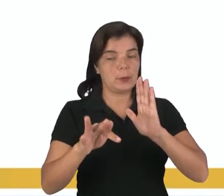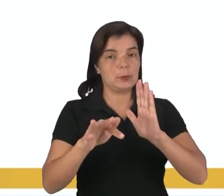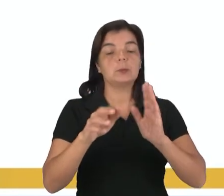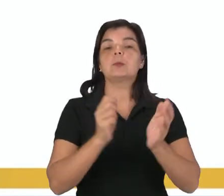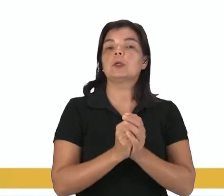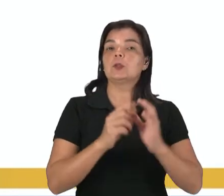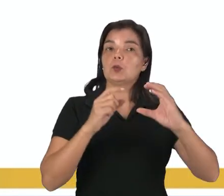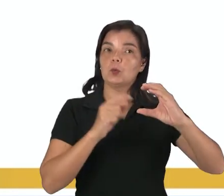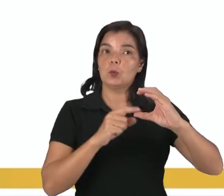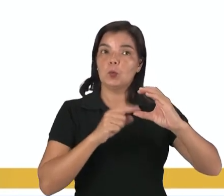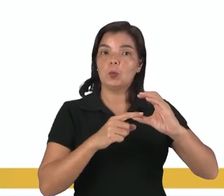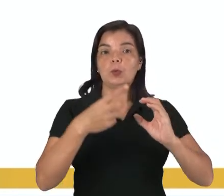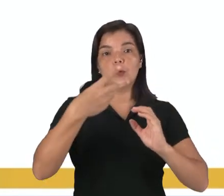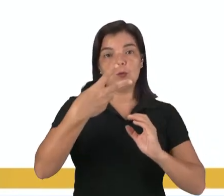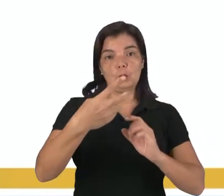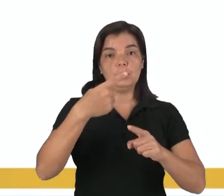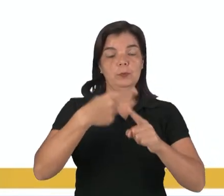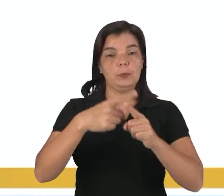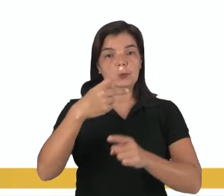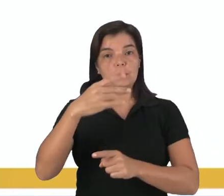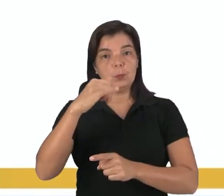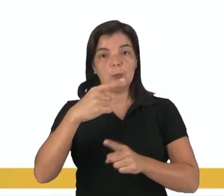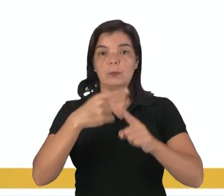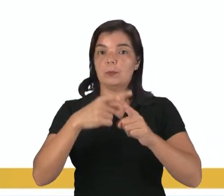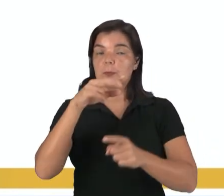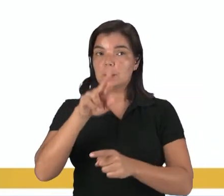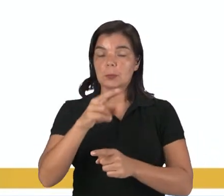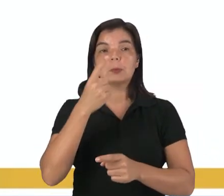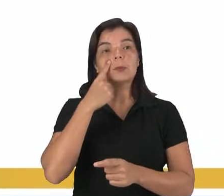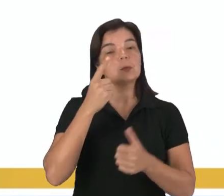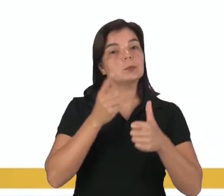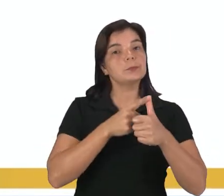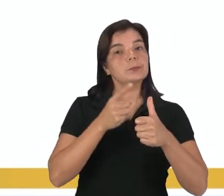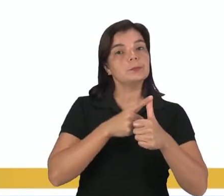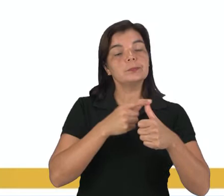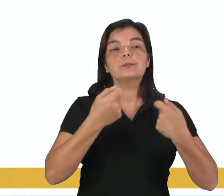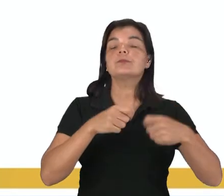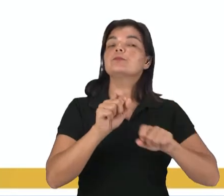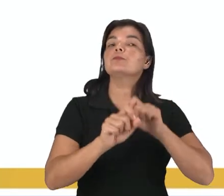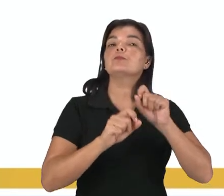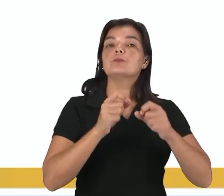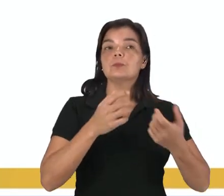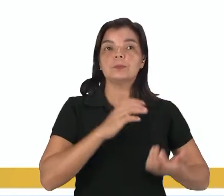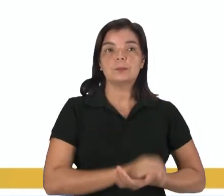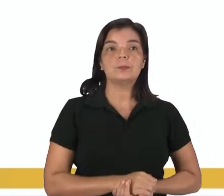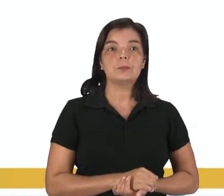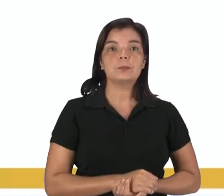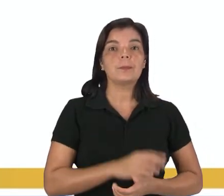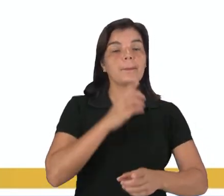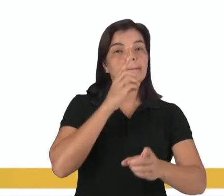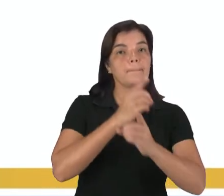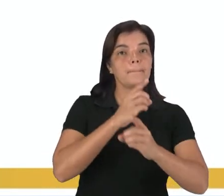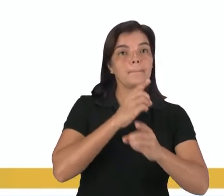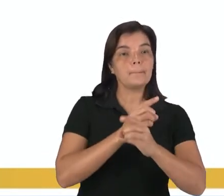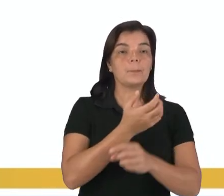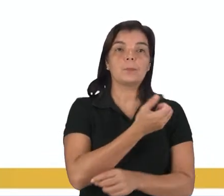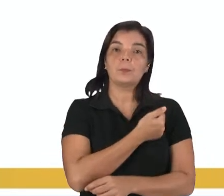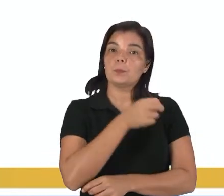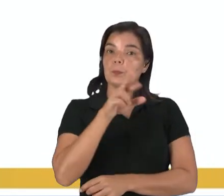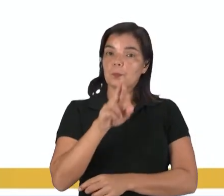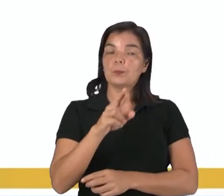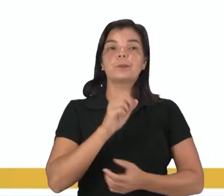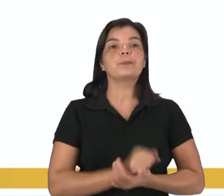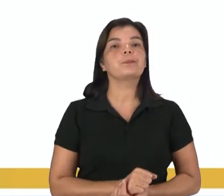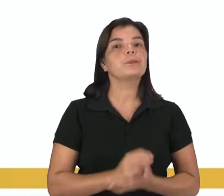aula e a relação de comprimento igual a 2 vezes fibras o raio então nós primeiro precisamos aí né encontrar o valor